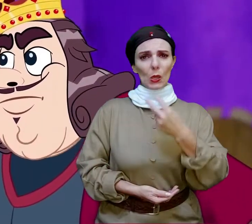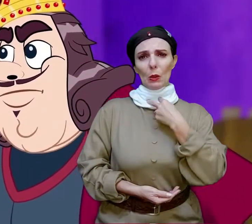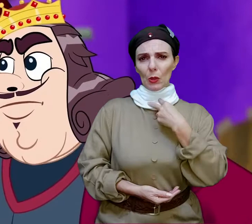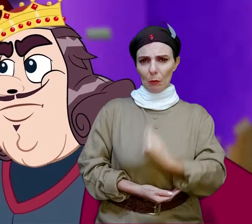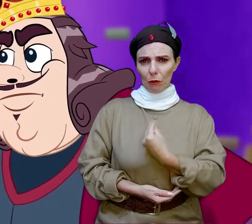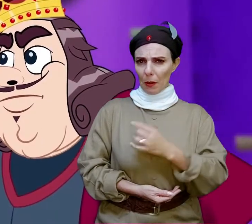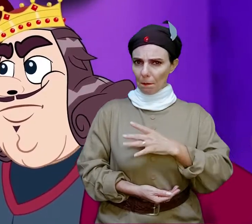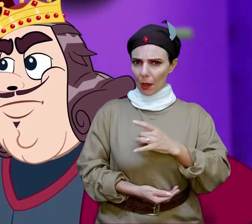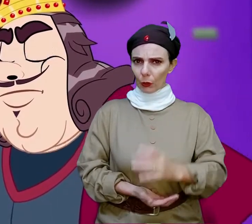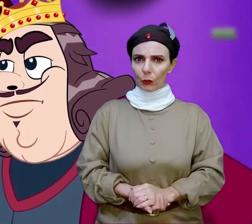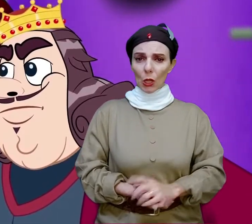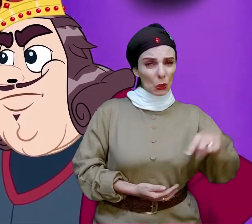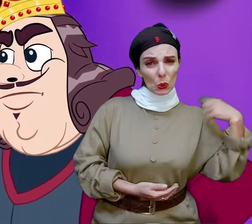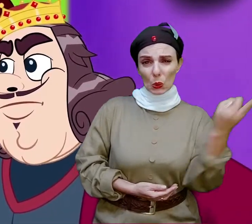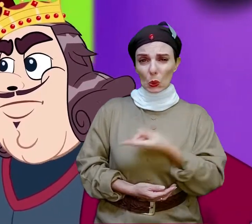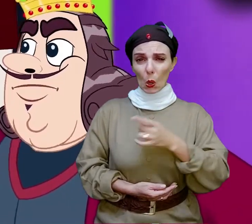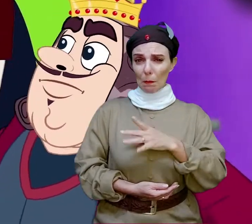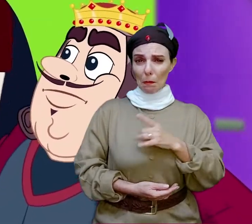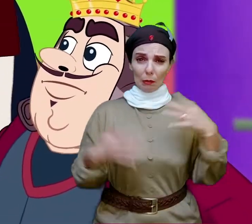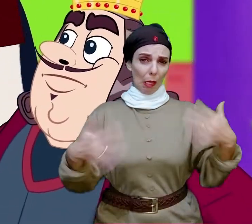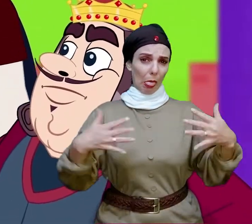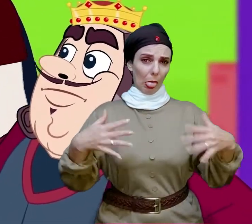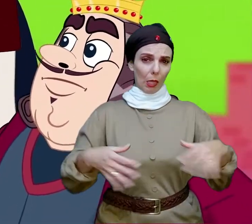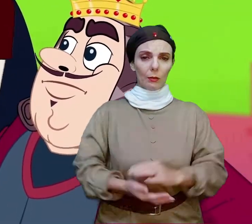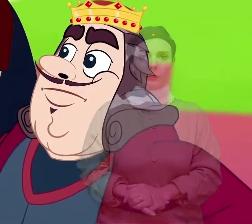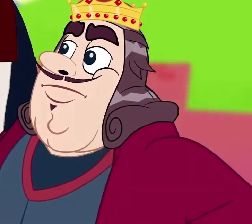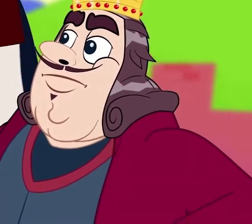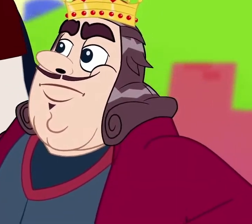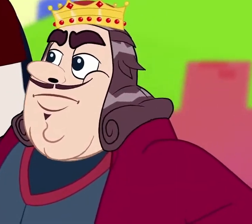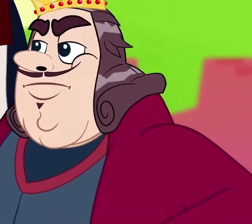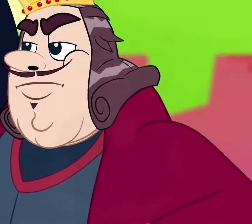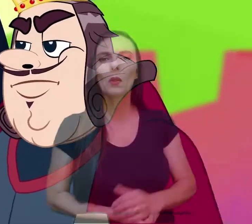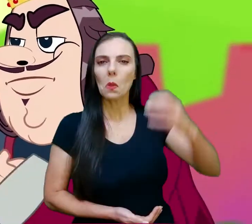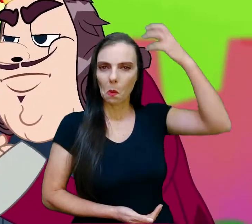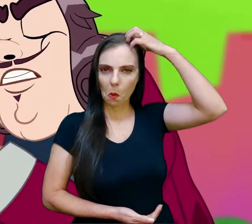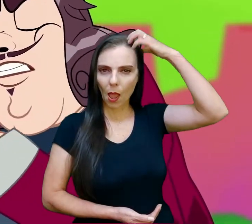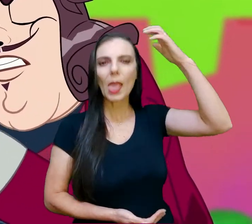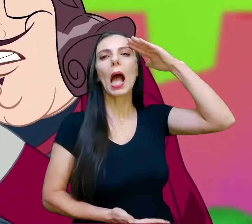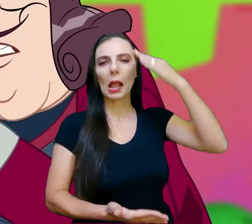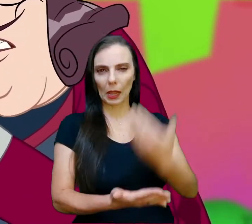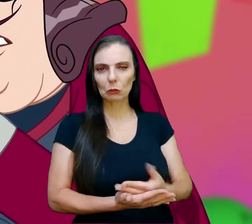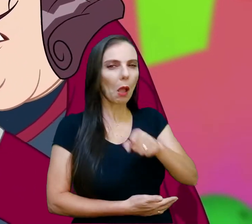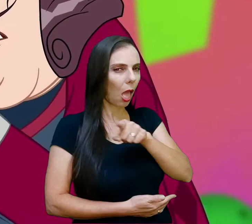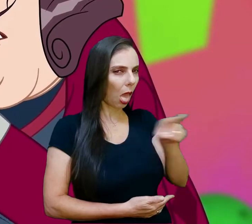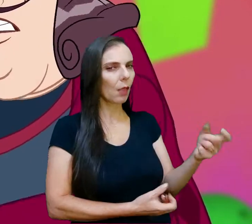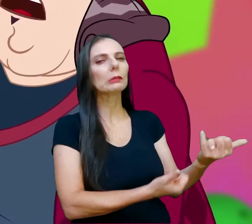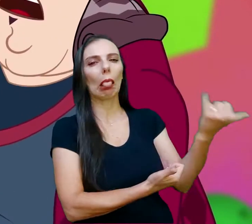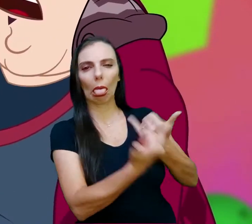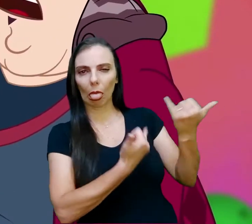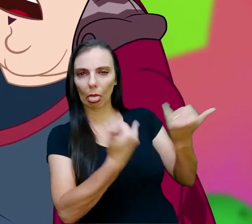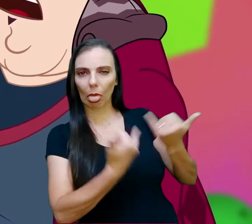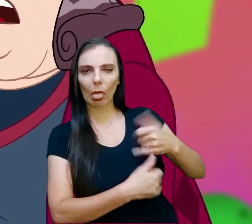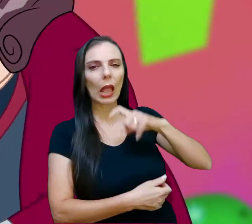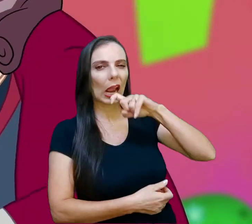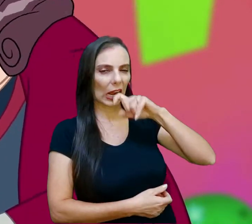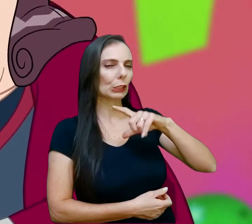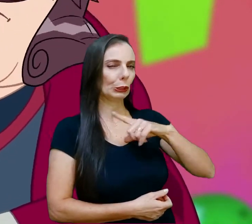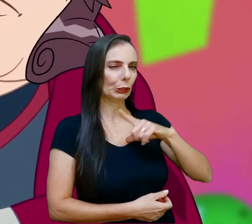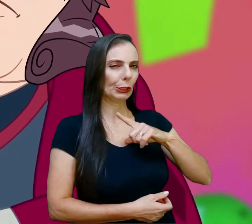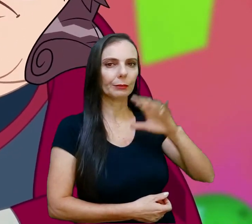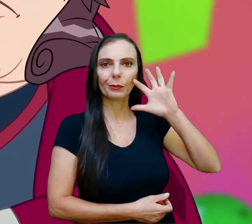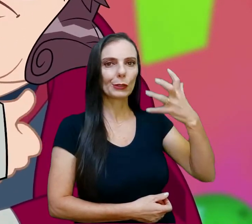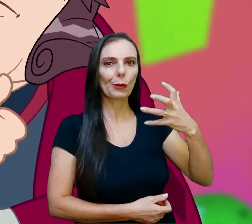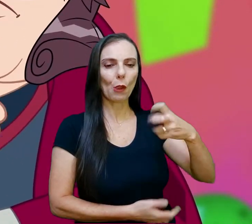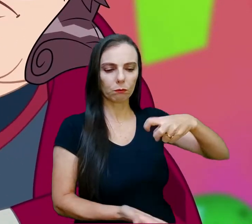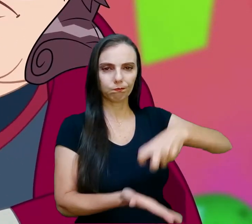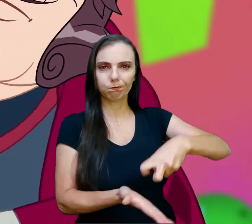Nós não podemos viver assim com medo. Todos estão apavorados. E o rei caiu na conversa dos conselheiros invejosos